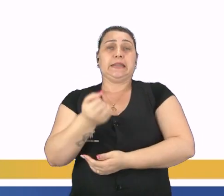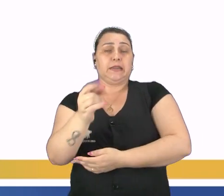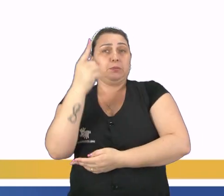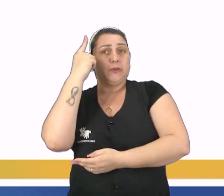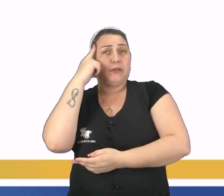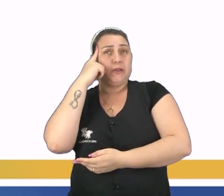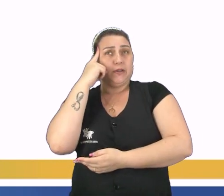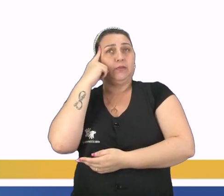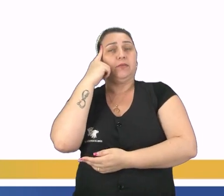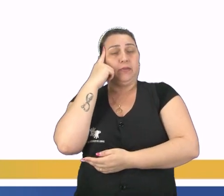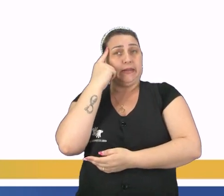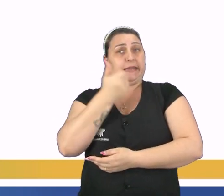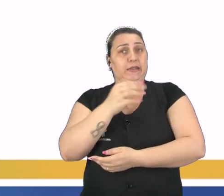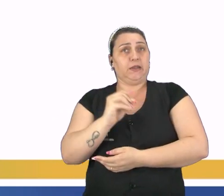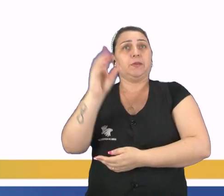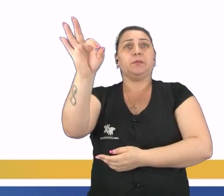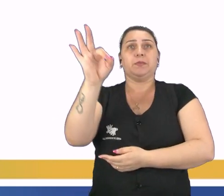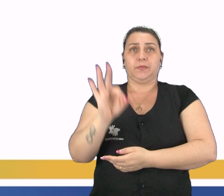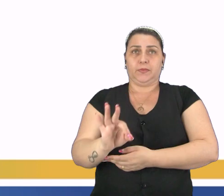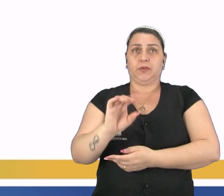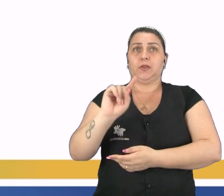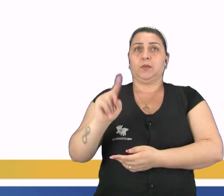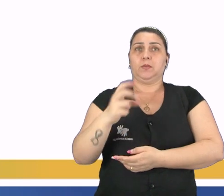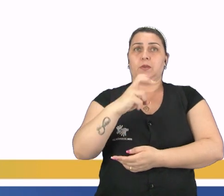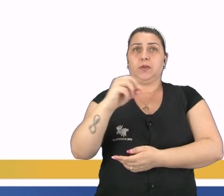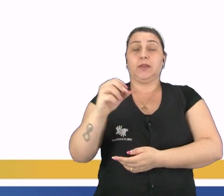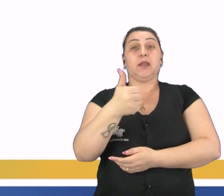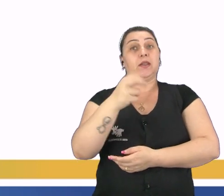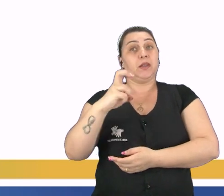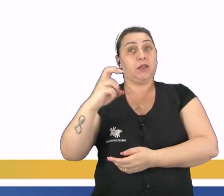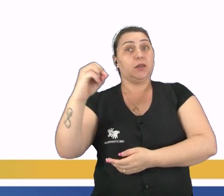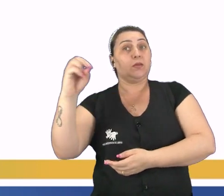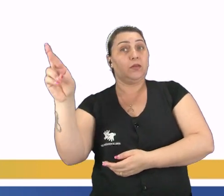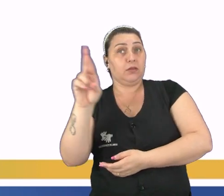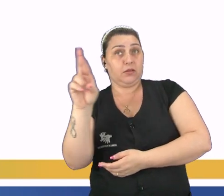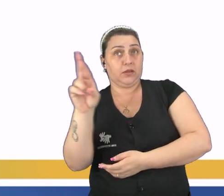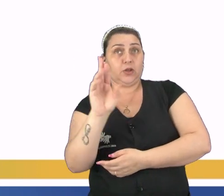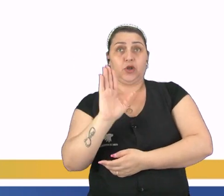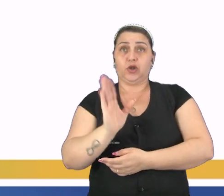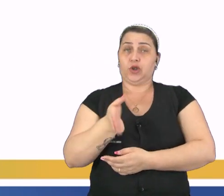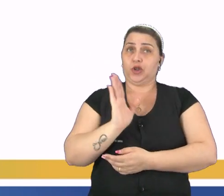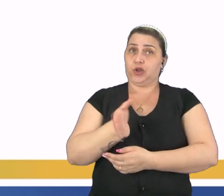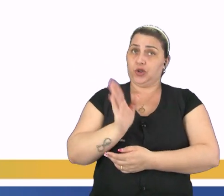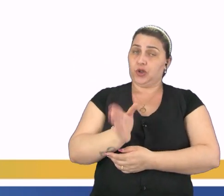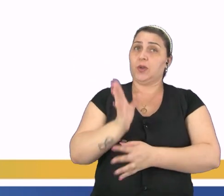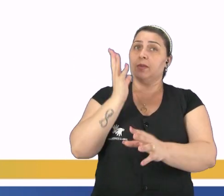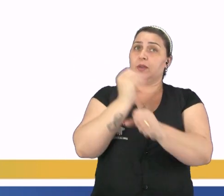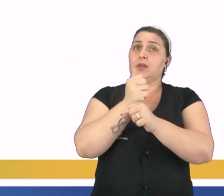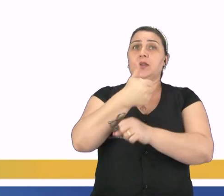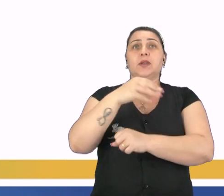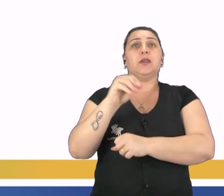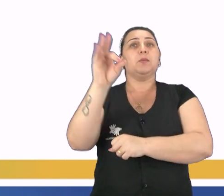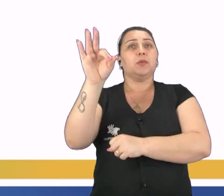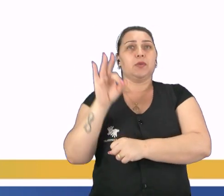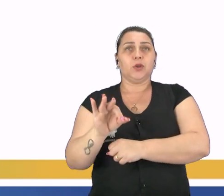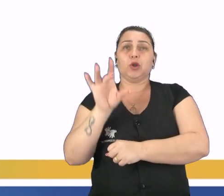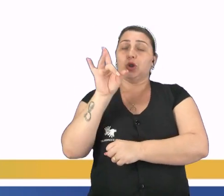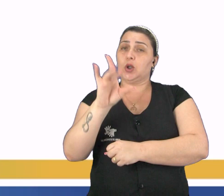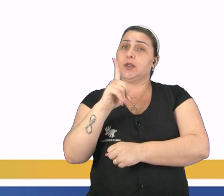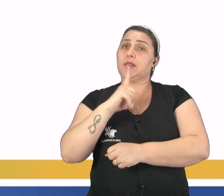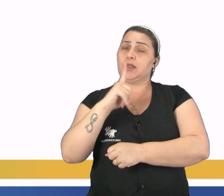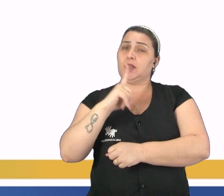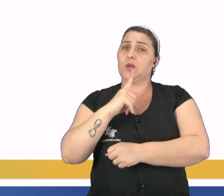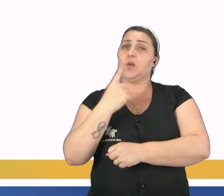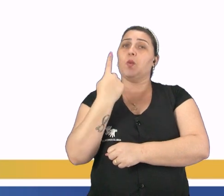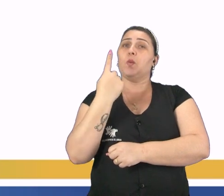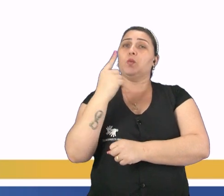Se pensarmos direitinho, 10% de 1.500 é 150. Já que basta para calcular 10%, eu só tenho que